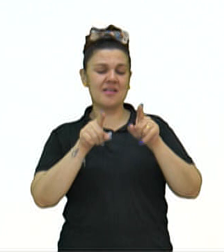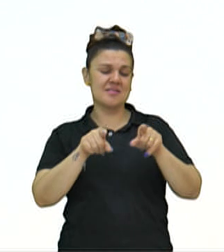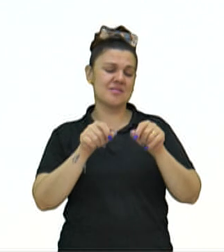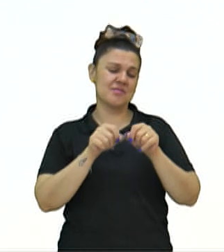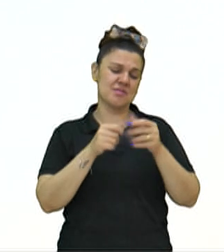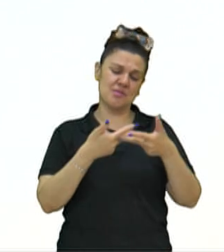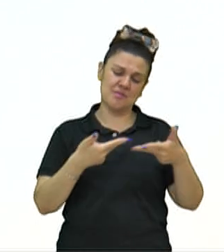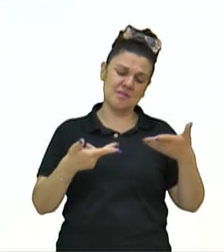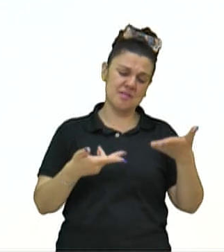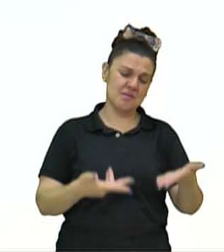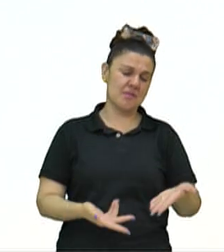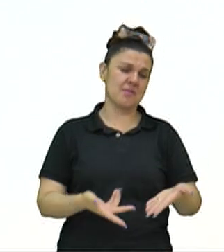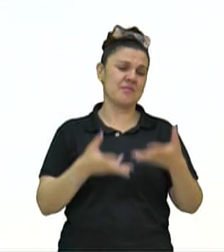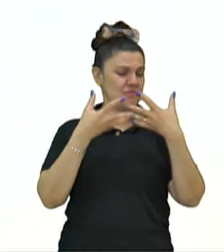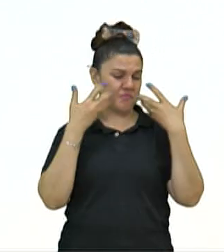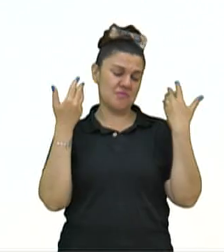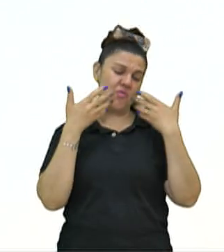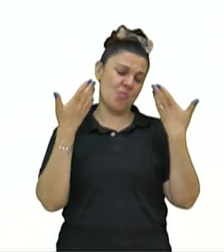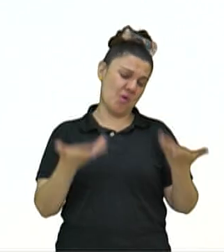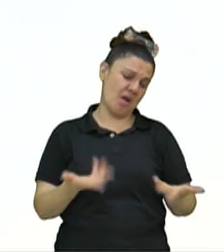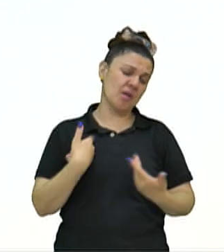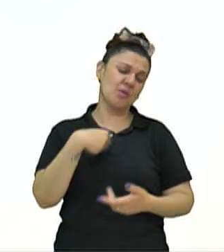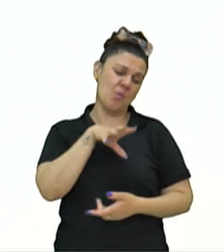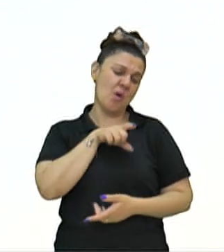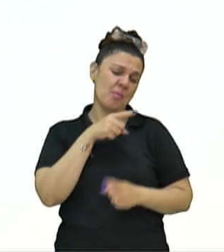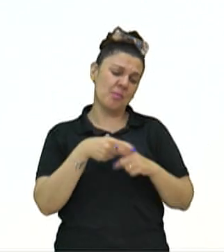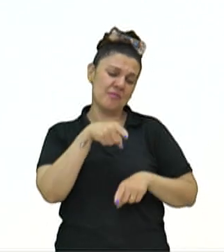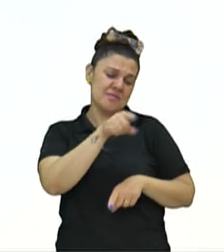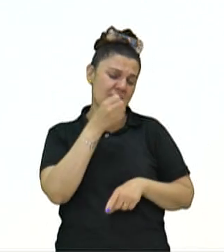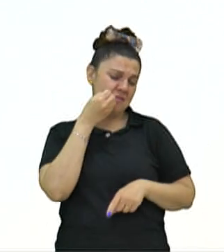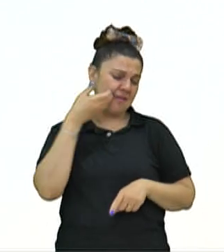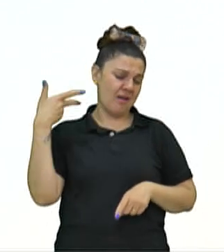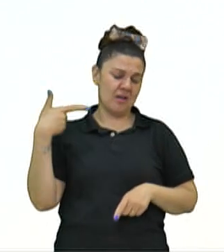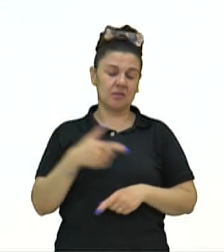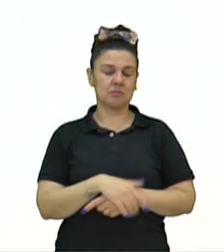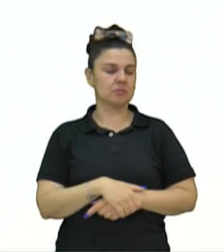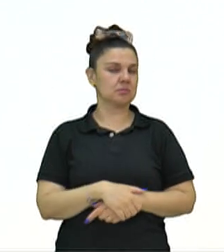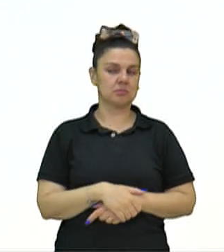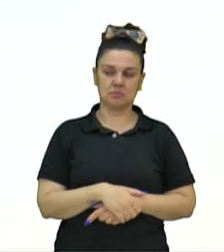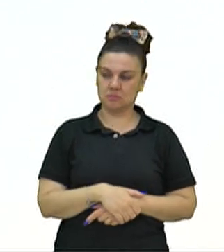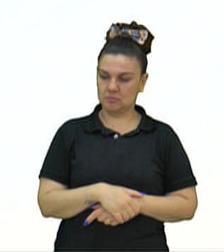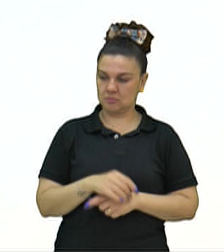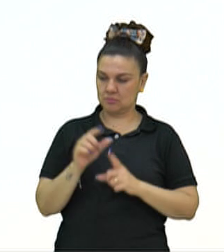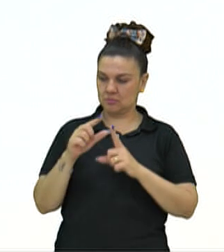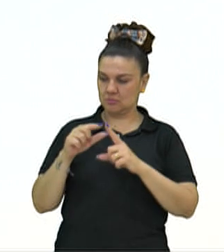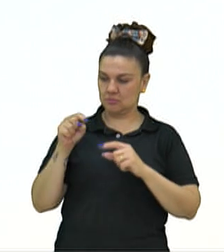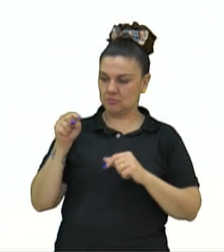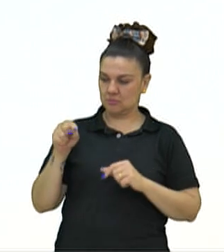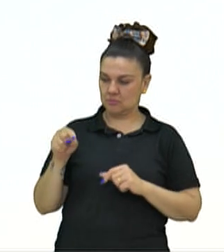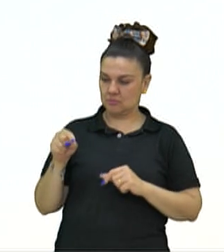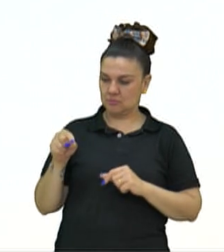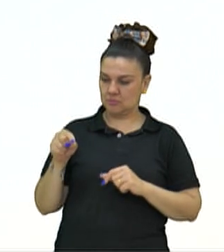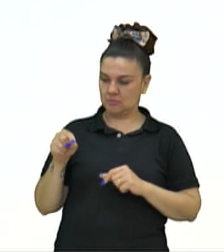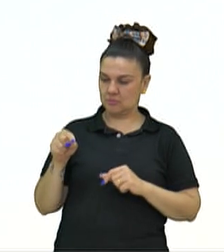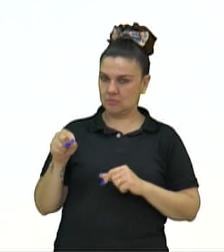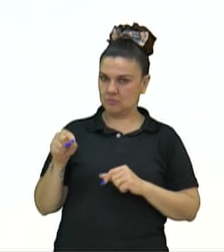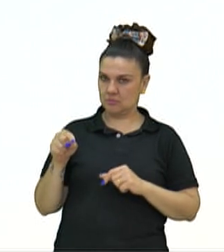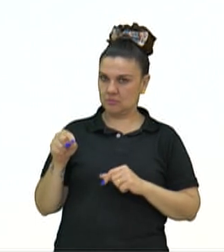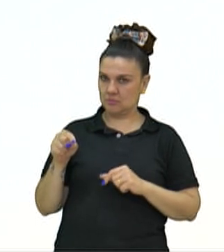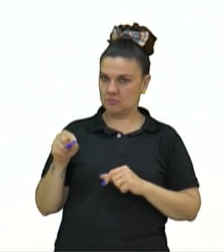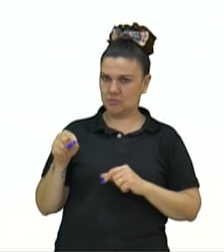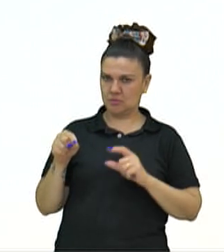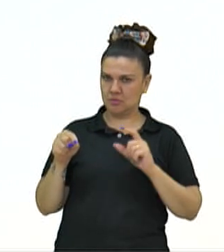fizesse isso, você não seria um gato, né? Eu amo você porque você é um gato. Mas daí ele olha pra plantinha e fala, what happened to my